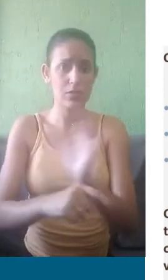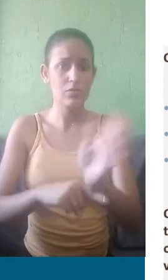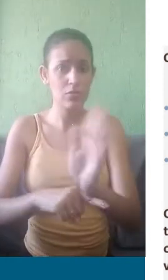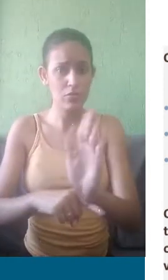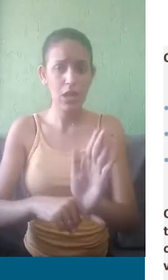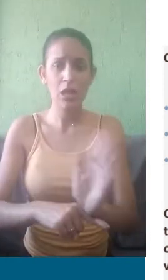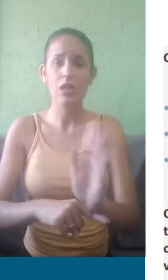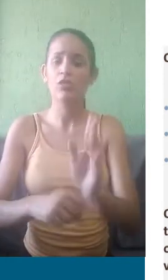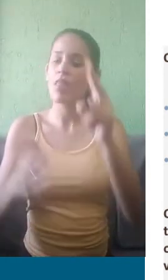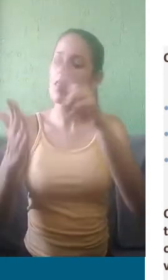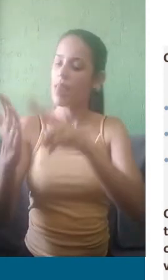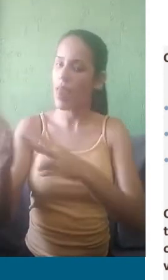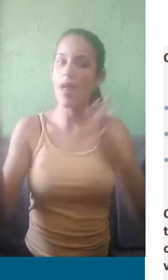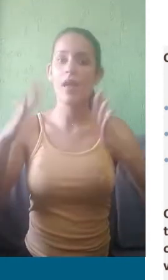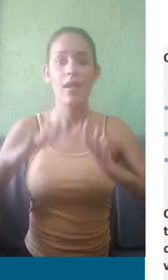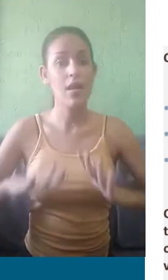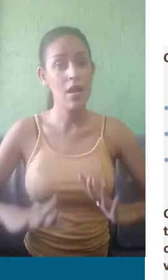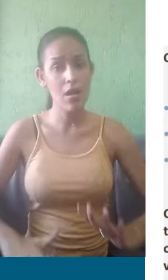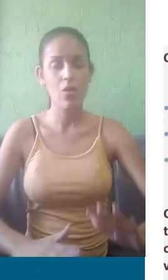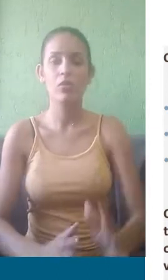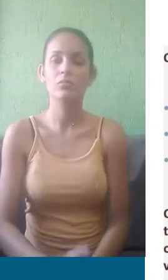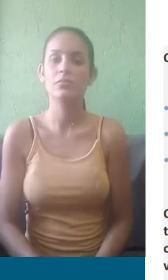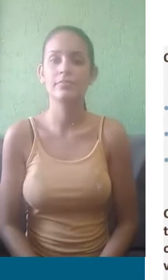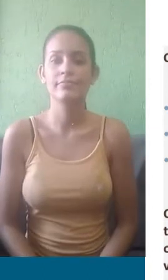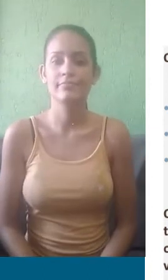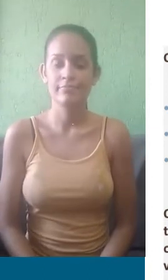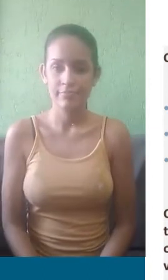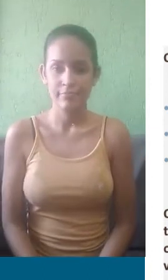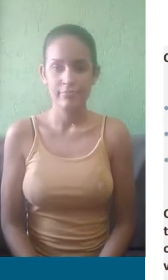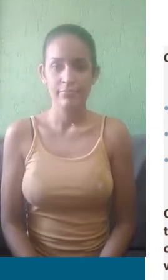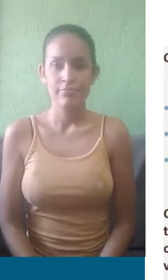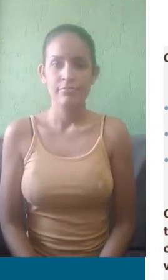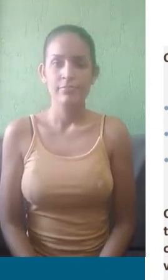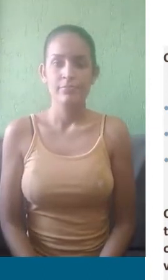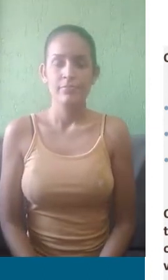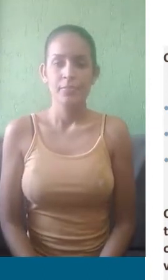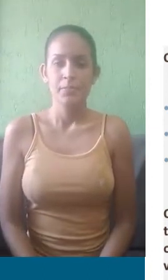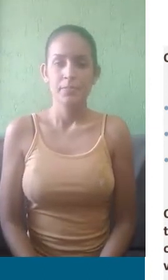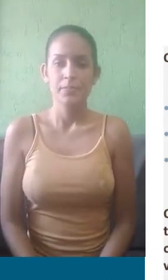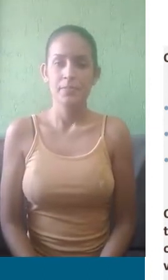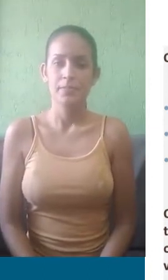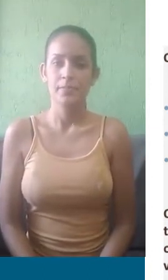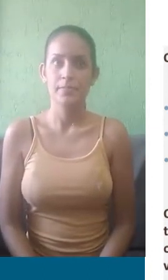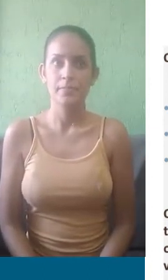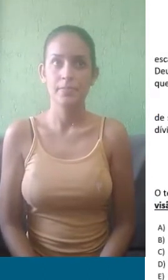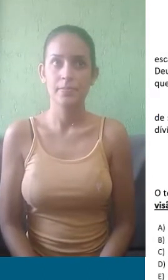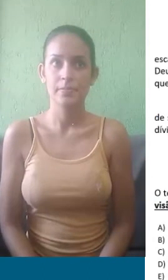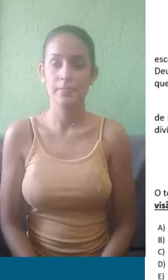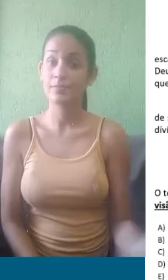terminarmos as explicações, prosseguiremos com o gabarito comentado e aí você pode dar um pause no vídeo para ler com mais calma.